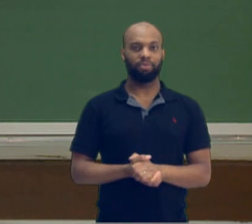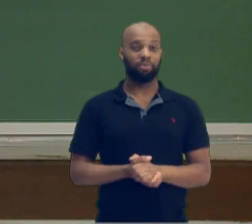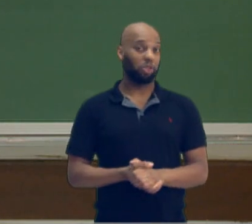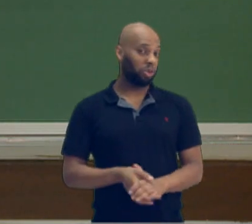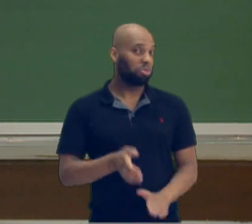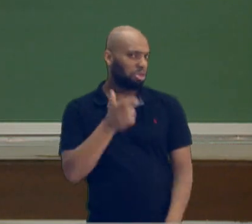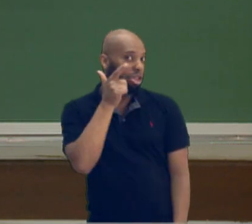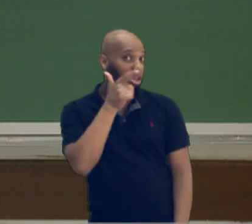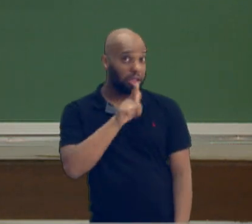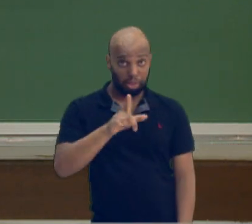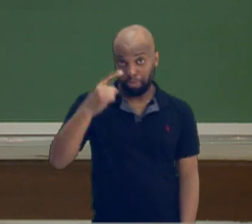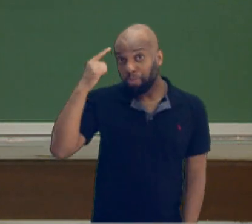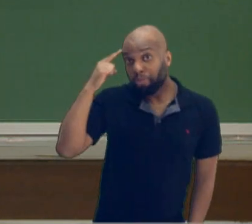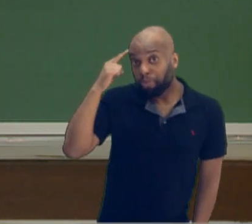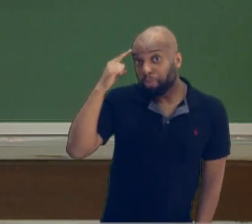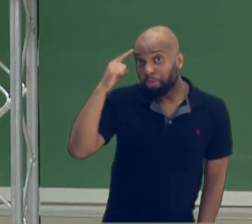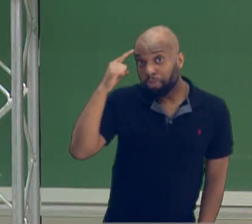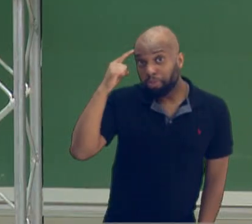Conseguiram pensar?